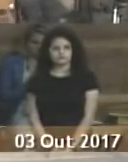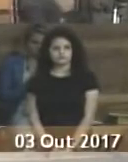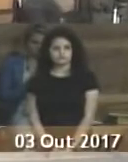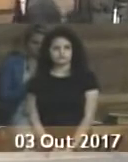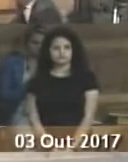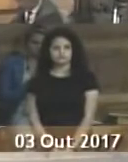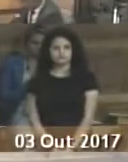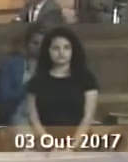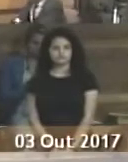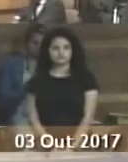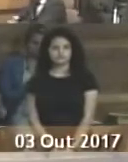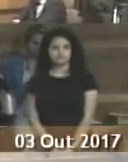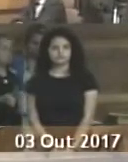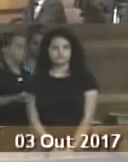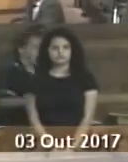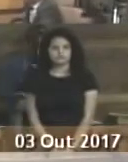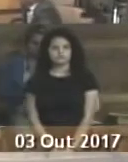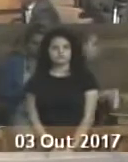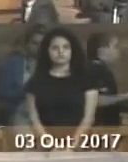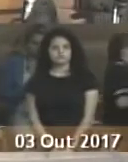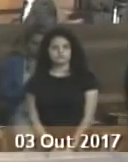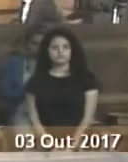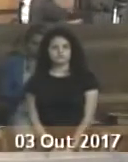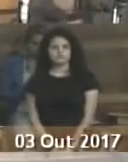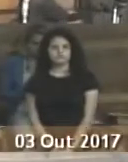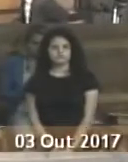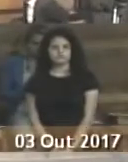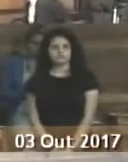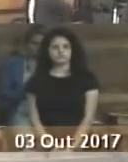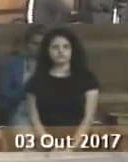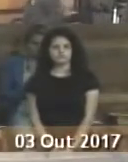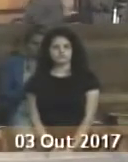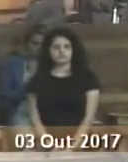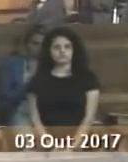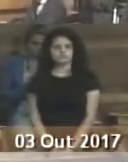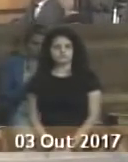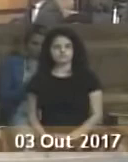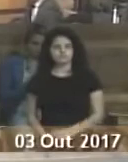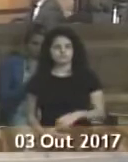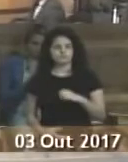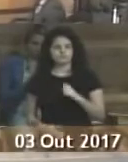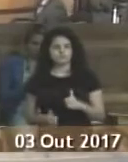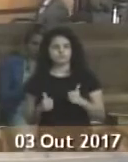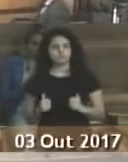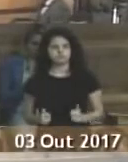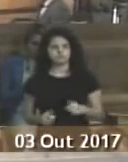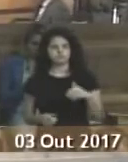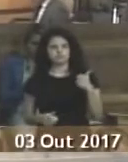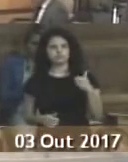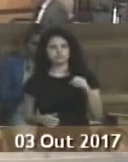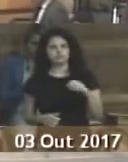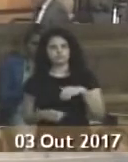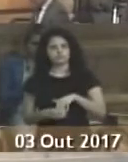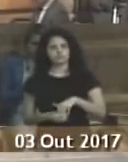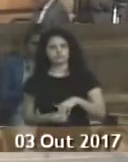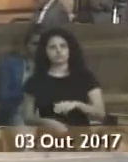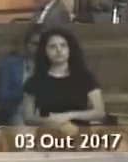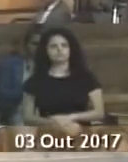Elinho está lá fora. Bem, ok. Bem, aprovado por 10 votos.